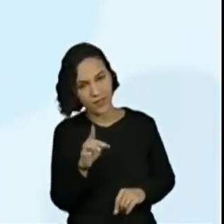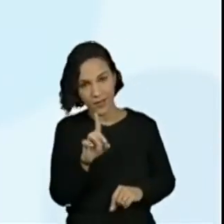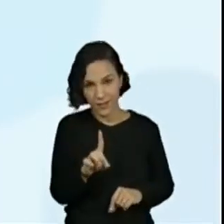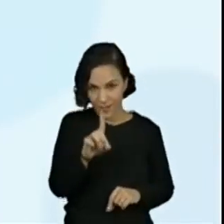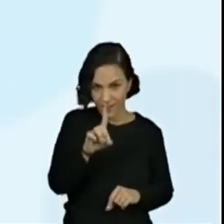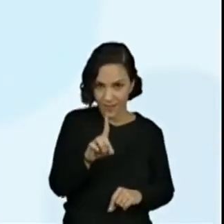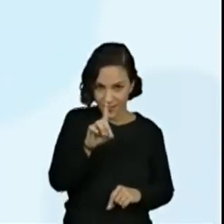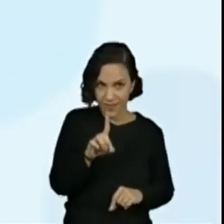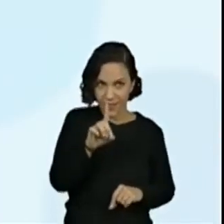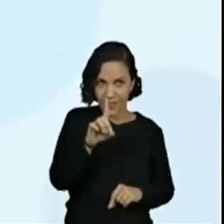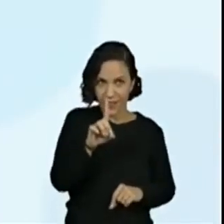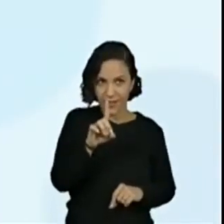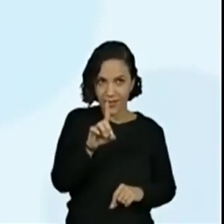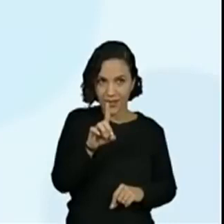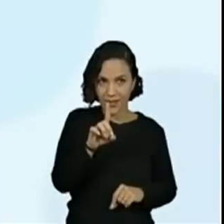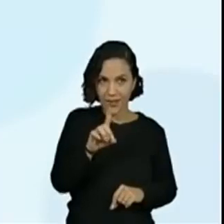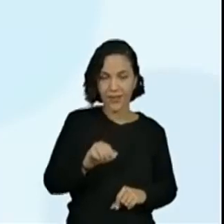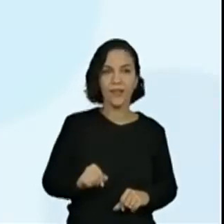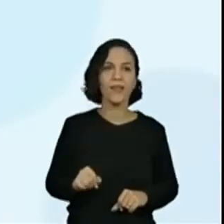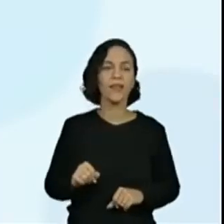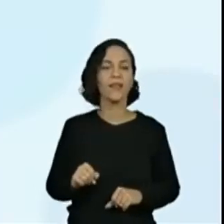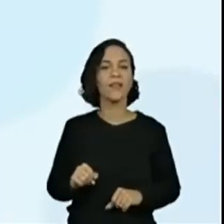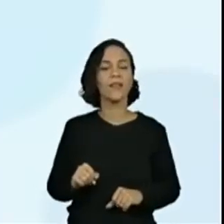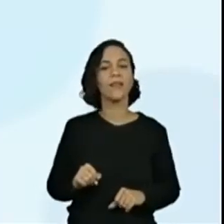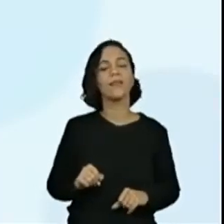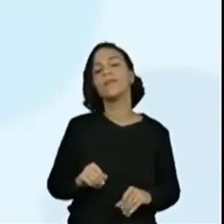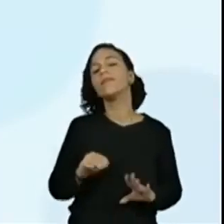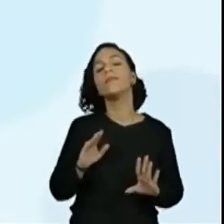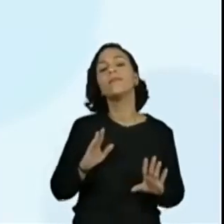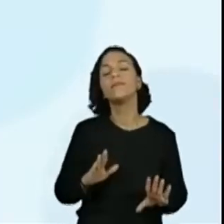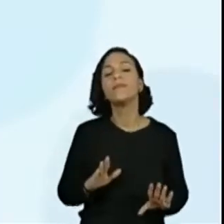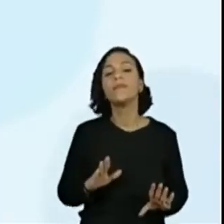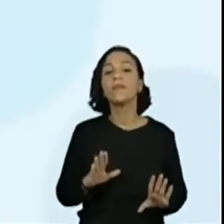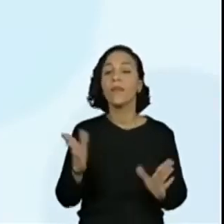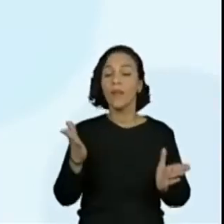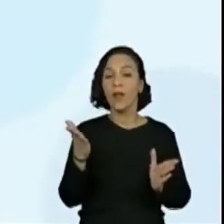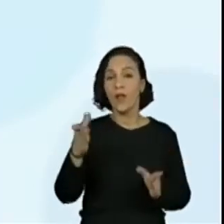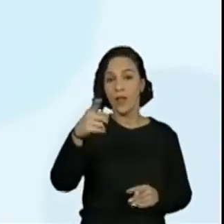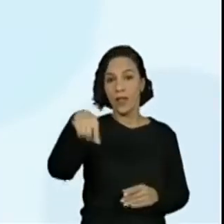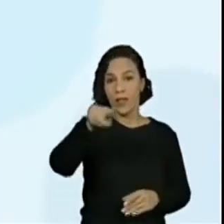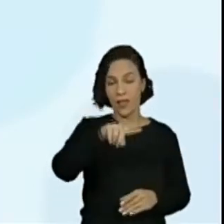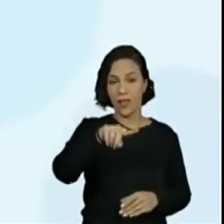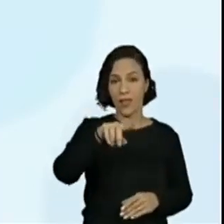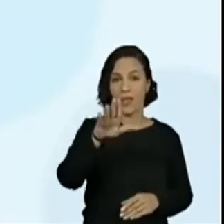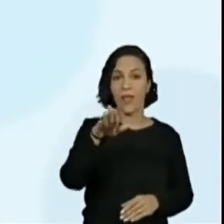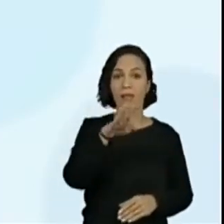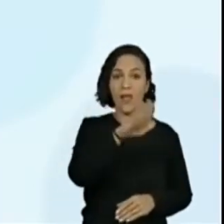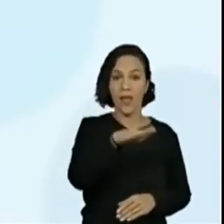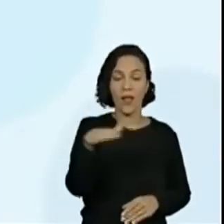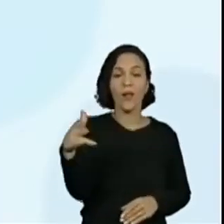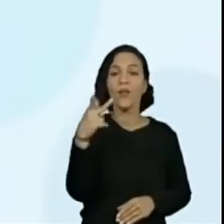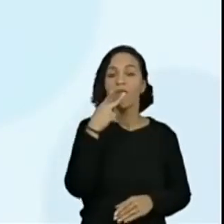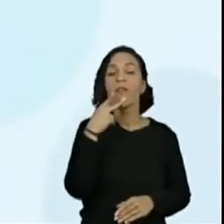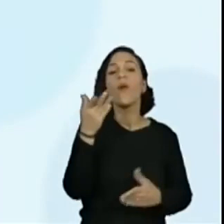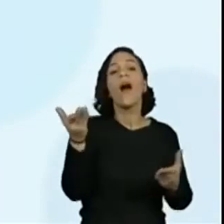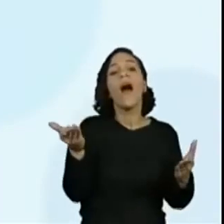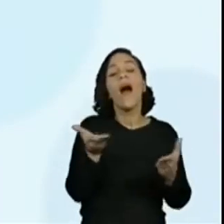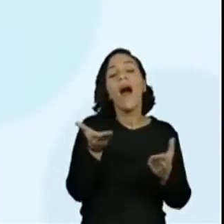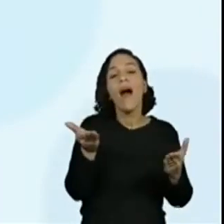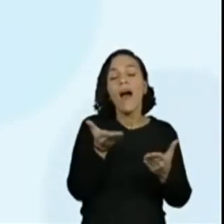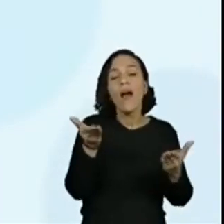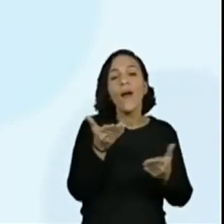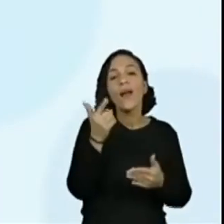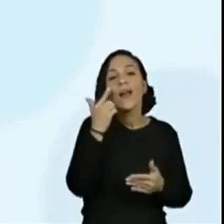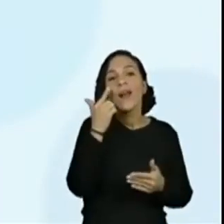cá, não tem problema. E aí, os estudantes já colocaram que nesse momento ele vai virar à direita.